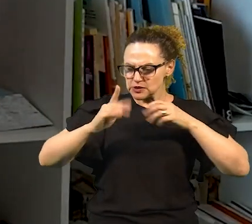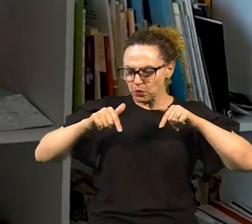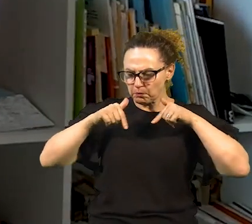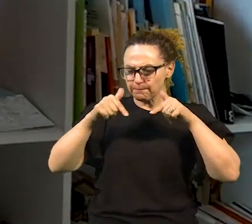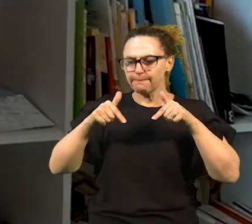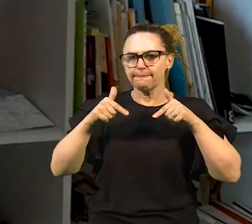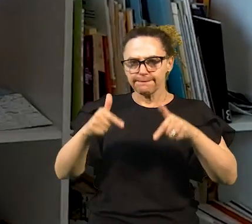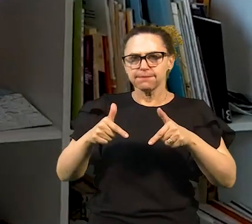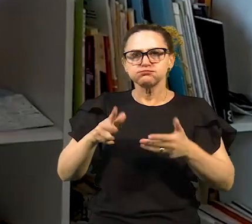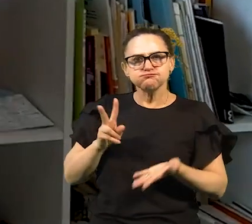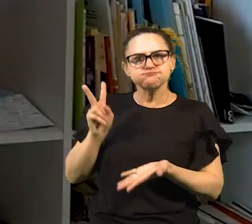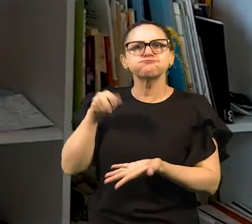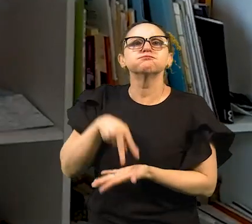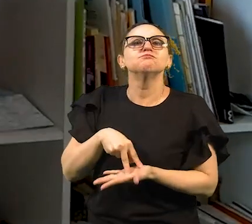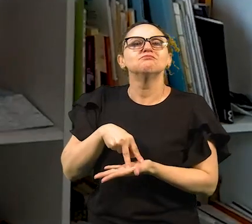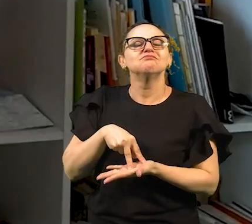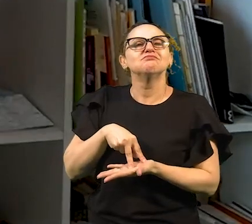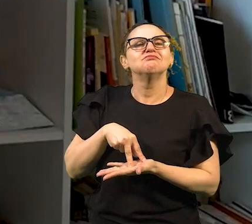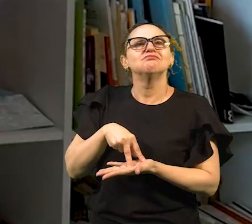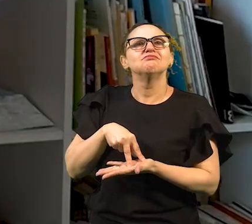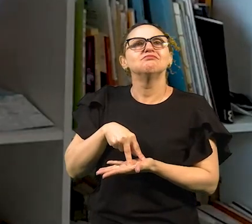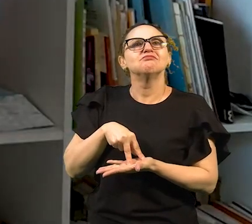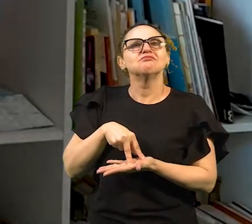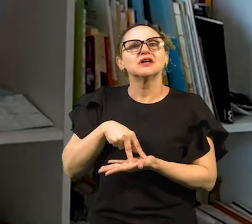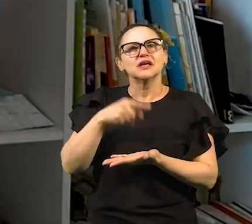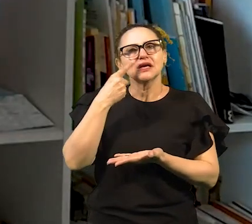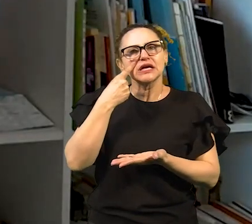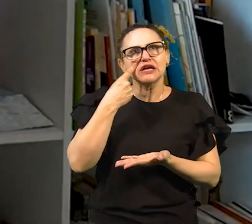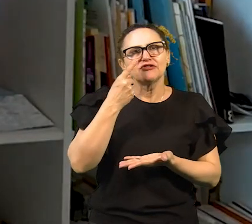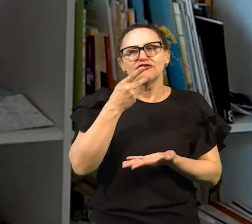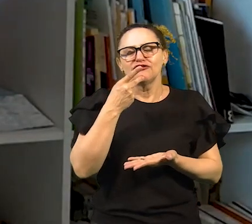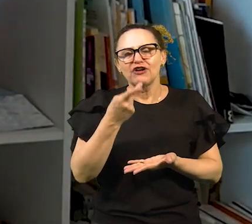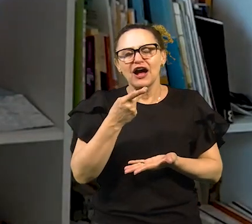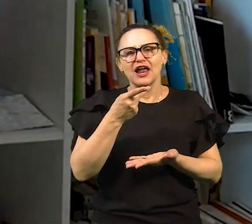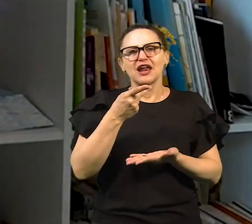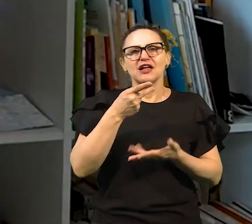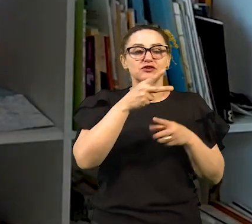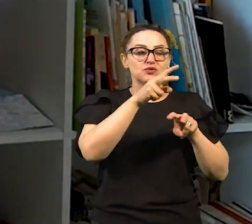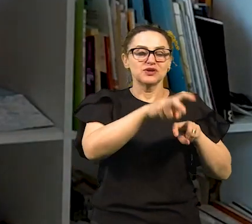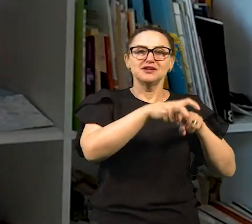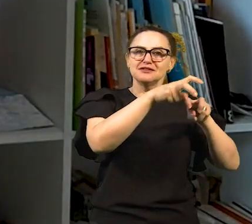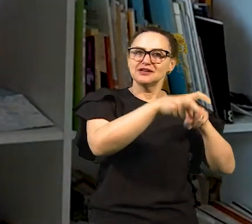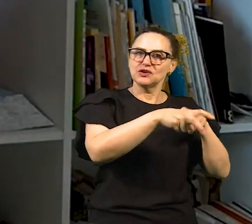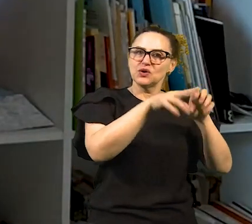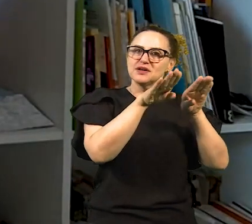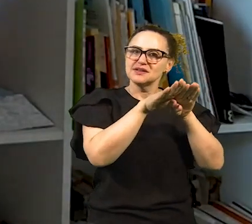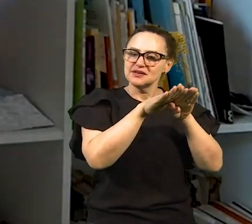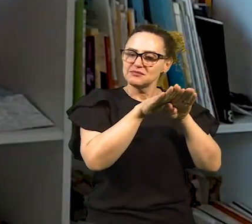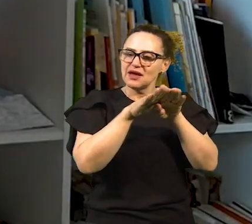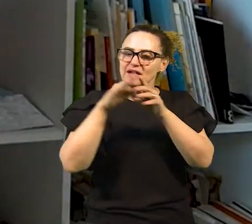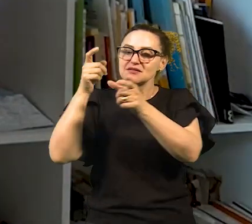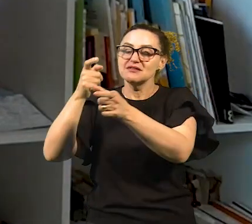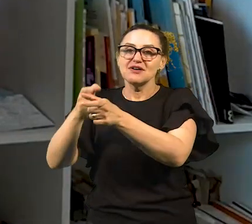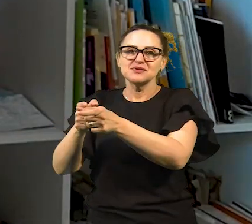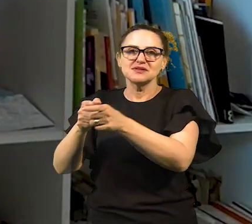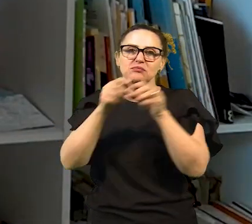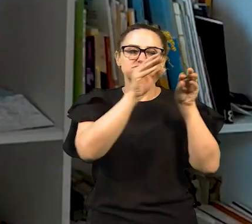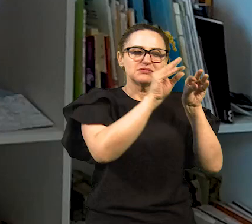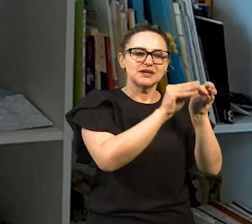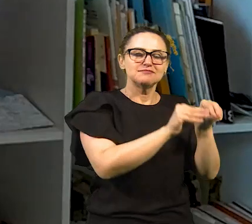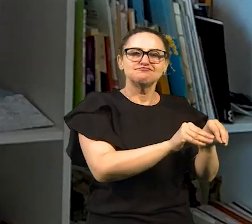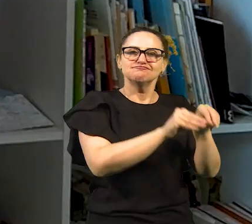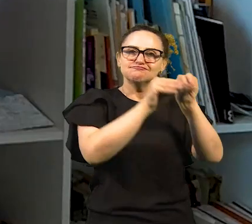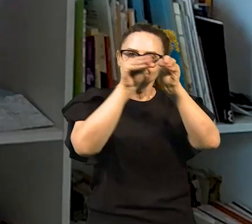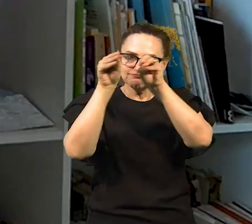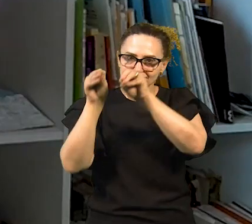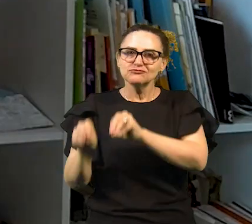né? nessas contradições entre o interior e a cidade. Esse sujeito lírico, ele sai do interior e vai para a cidade,